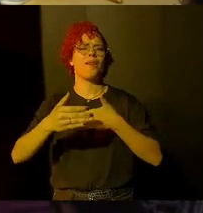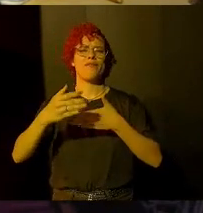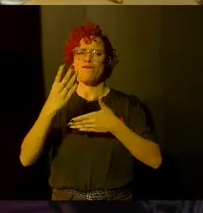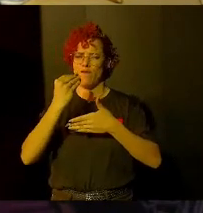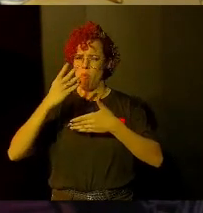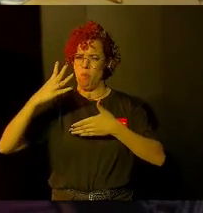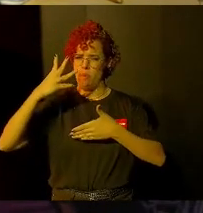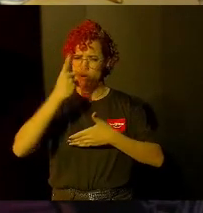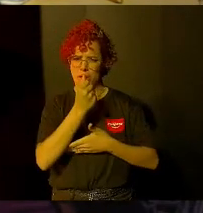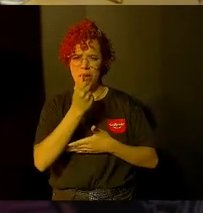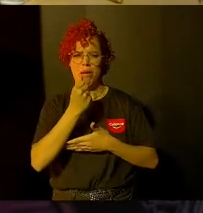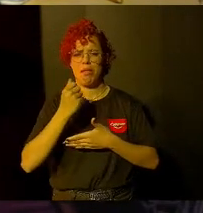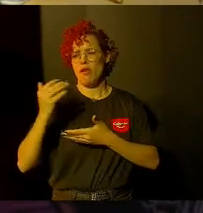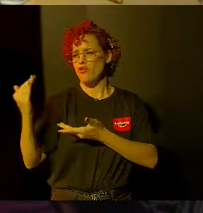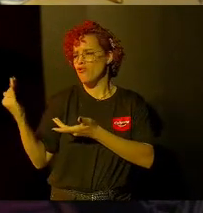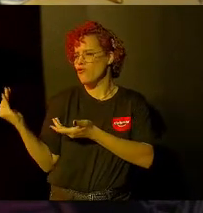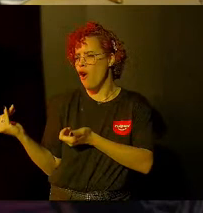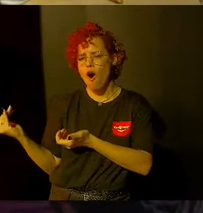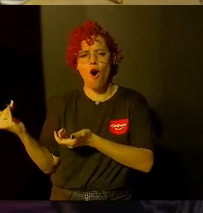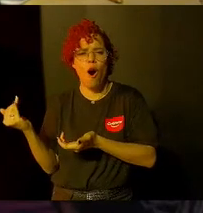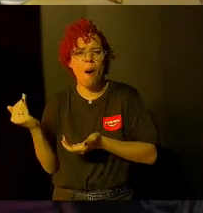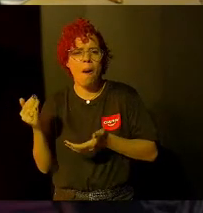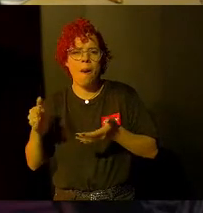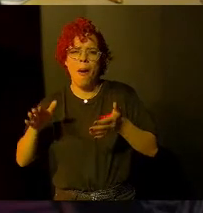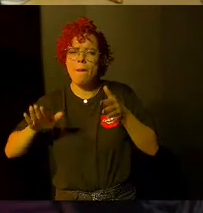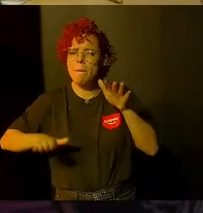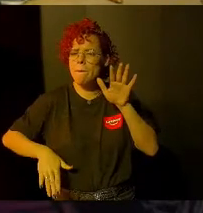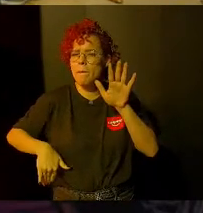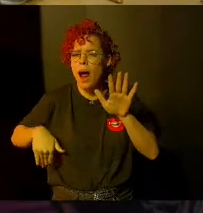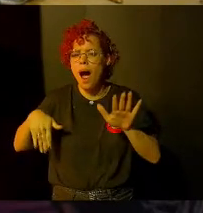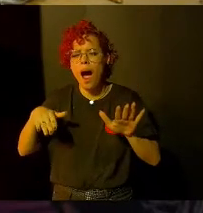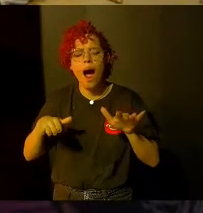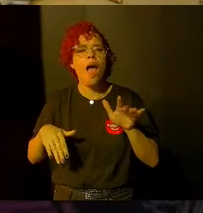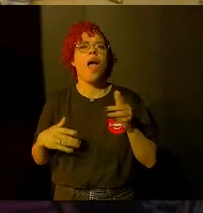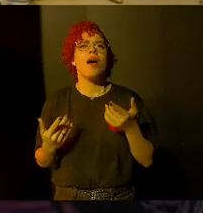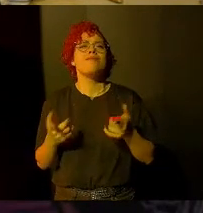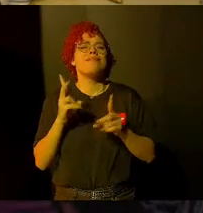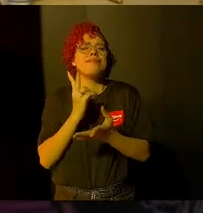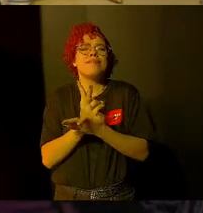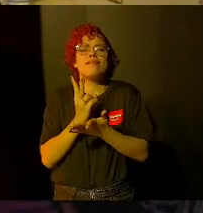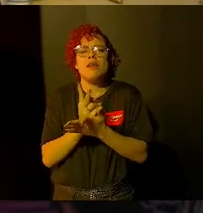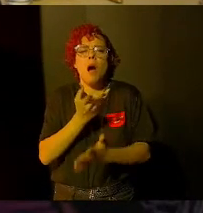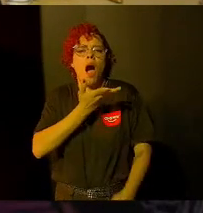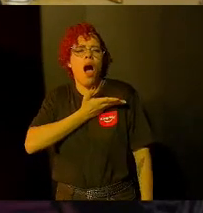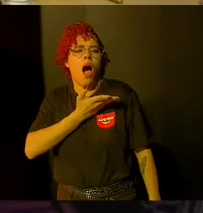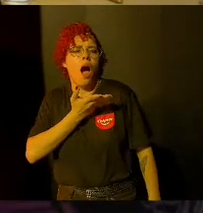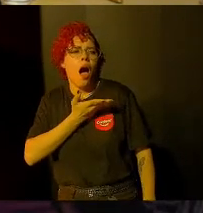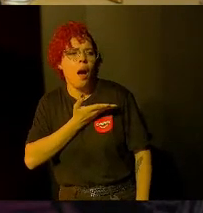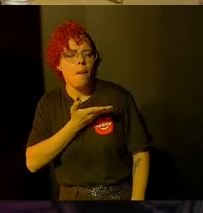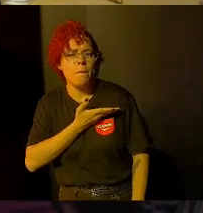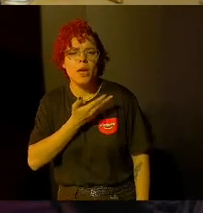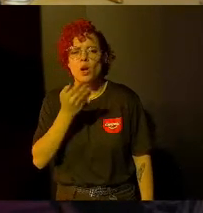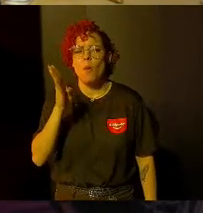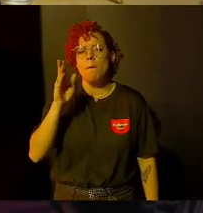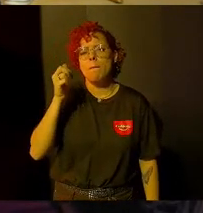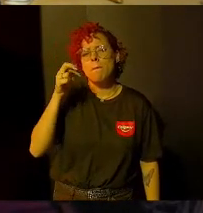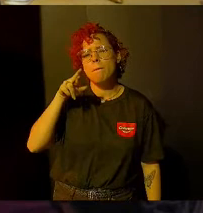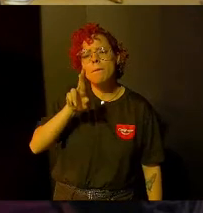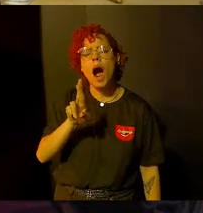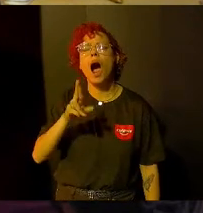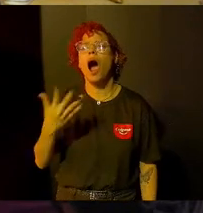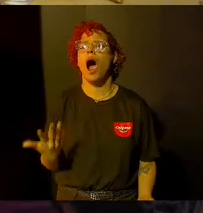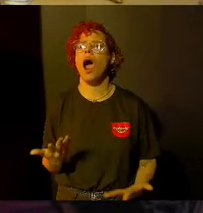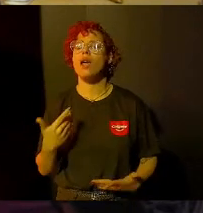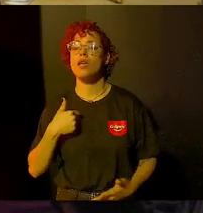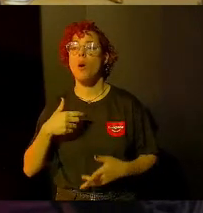aparecia jovem na praia né Sempre com amigos e situações de bar né e eu